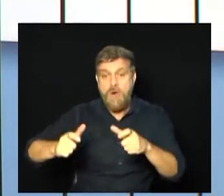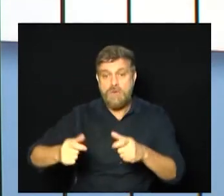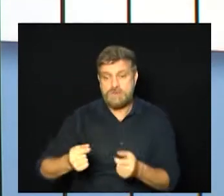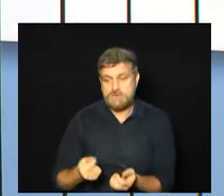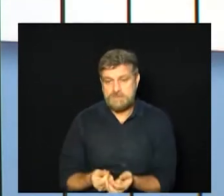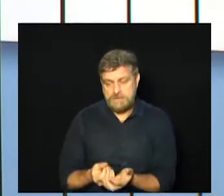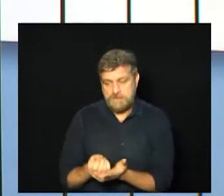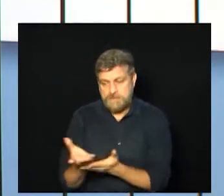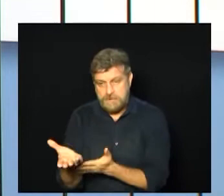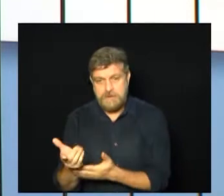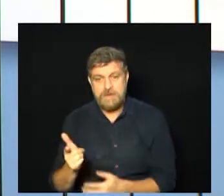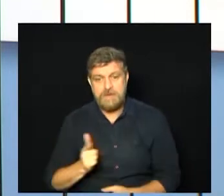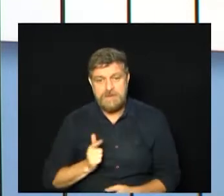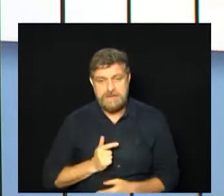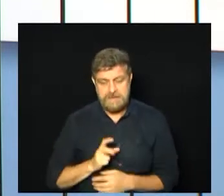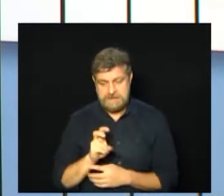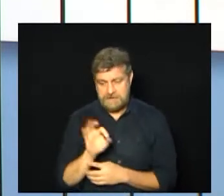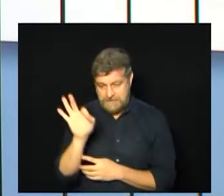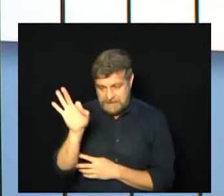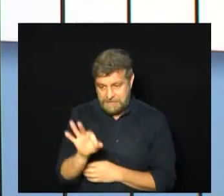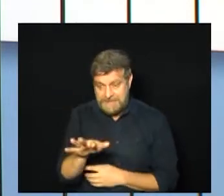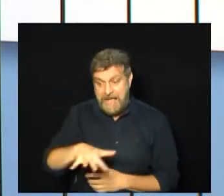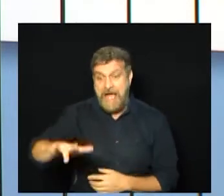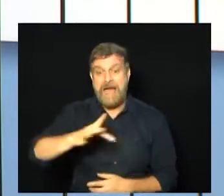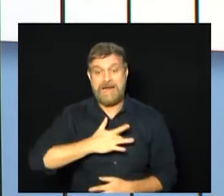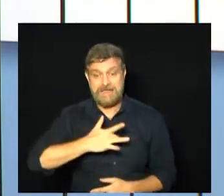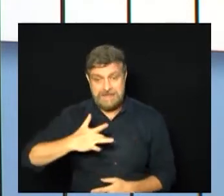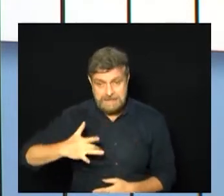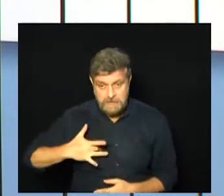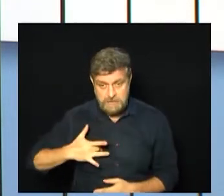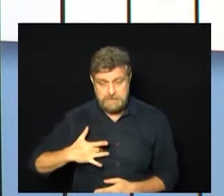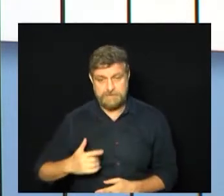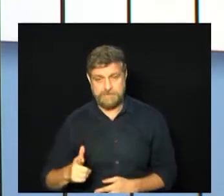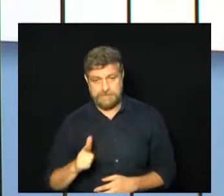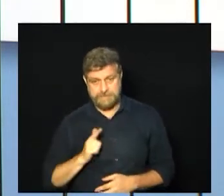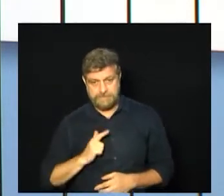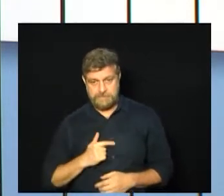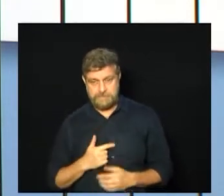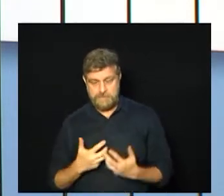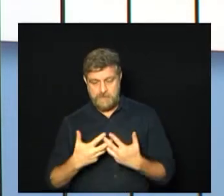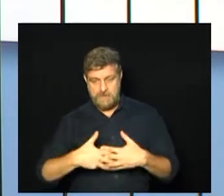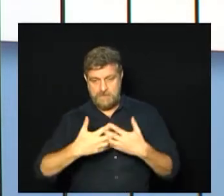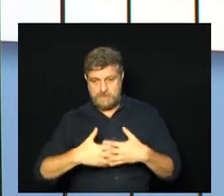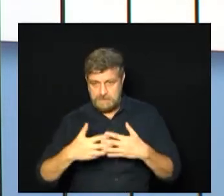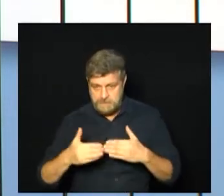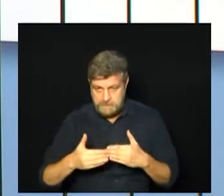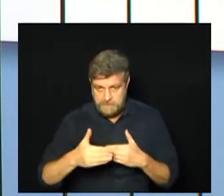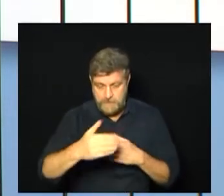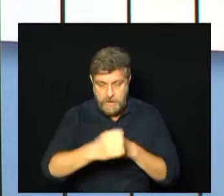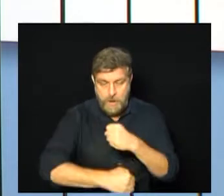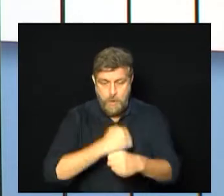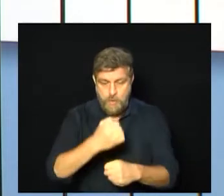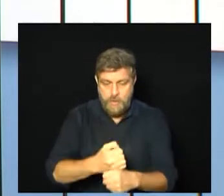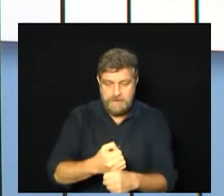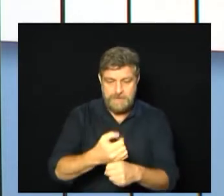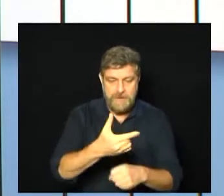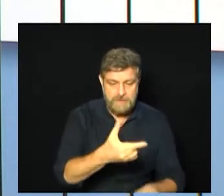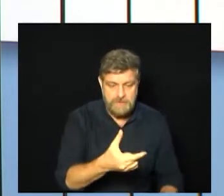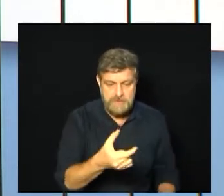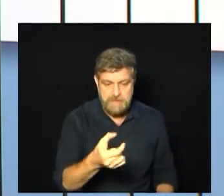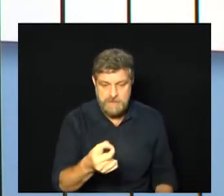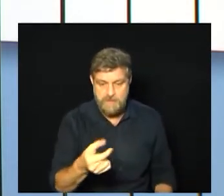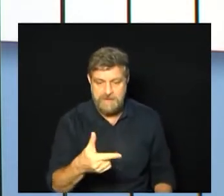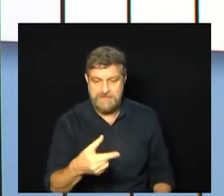1,2%, 50% vai para a saúde. A medida passa a valer no orçamento de